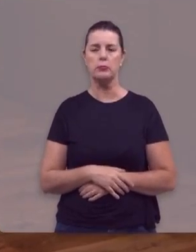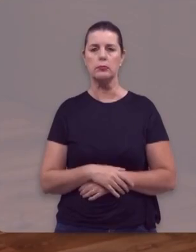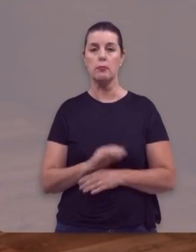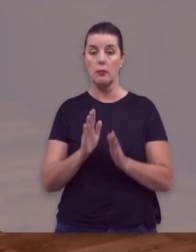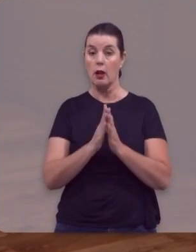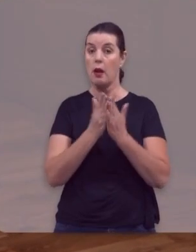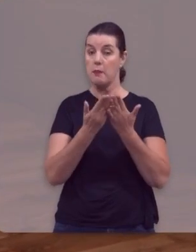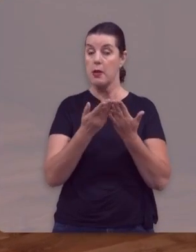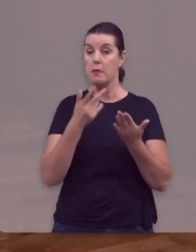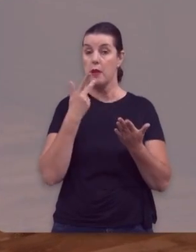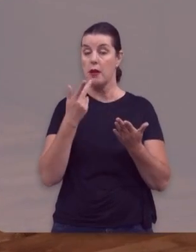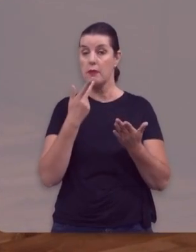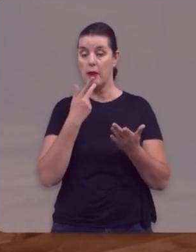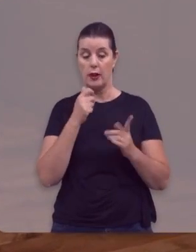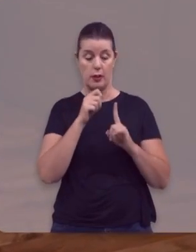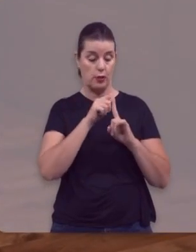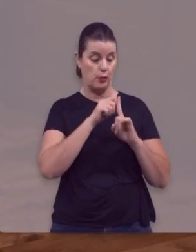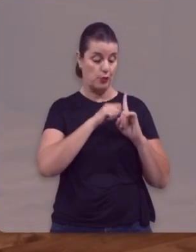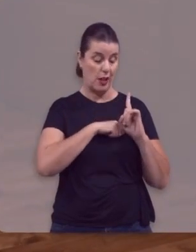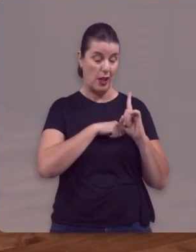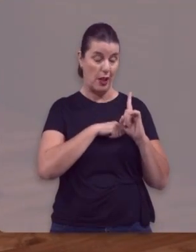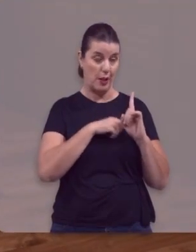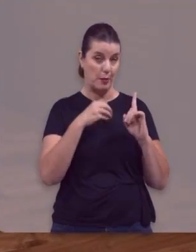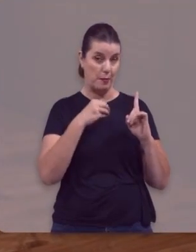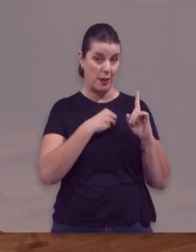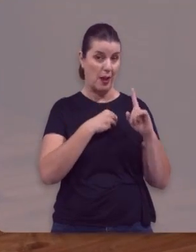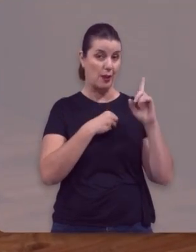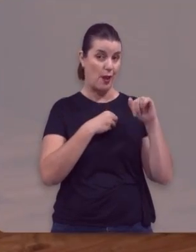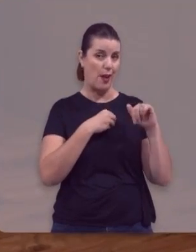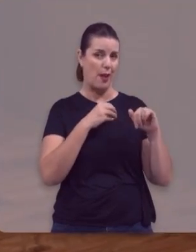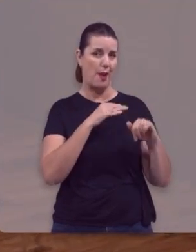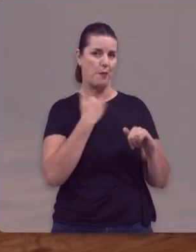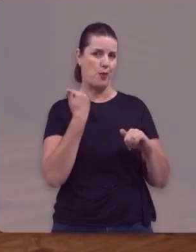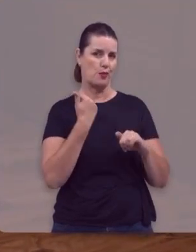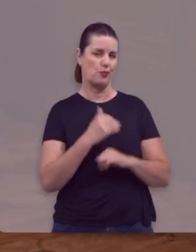A Bíblia diz que o salário do pecado é a morte.